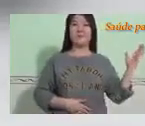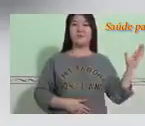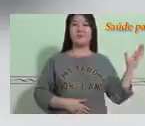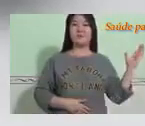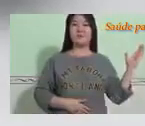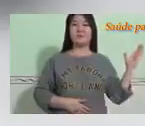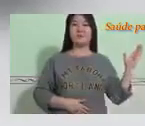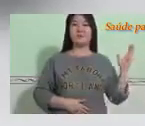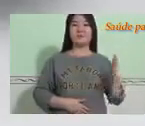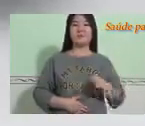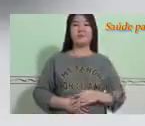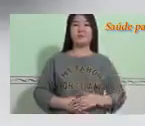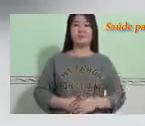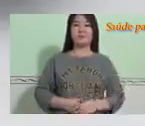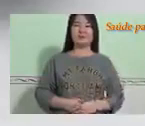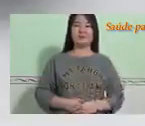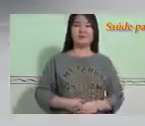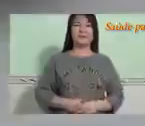OQUEFALTACOMPROVARE acento agudo e